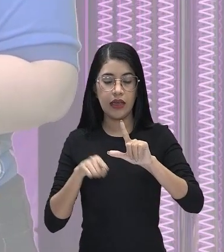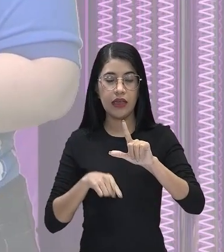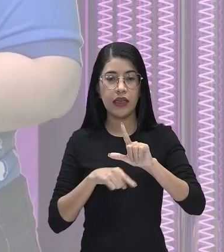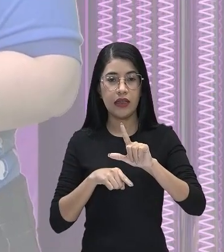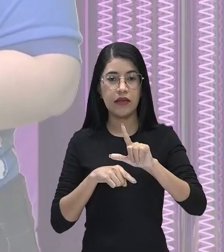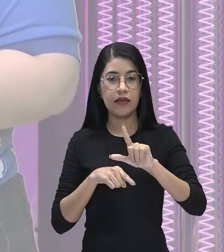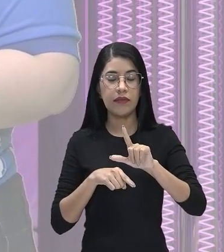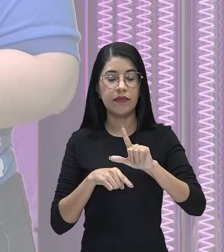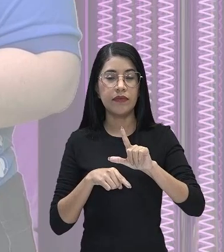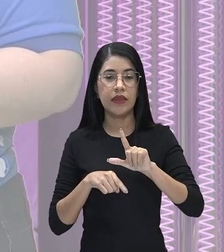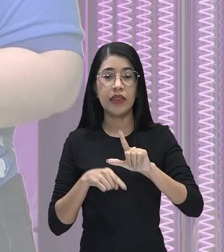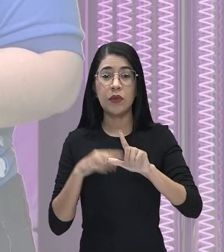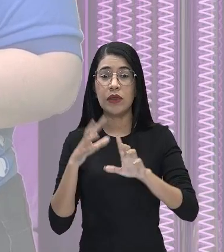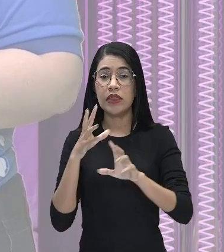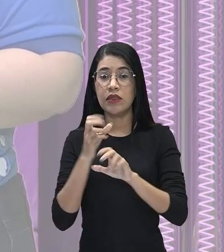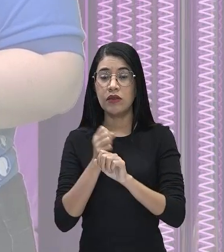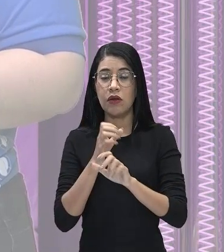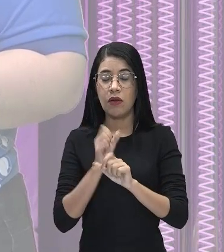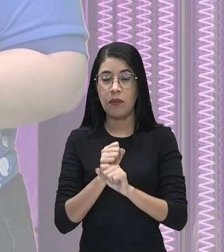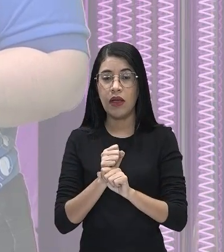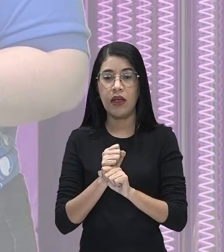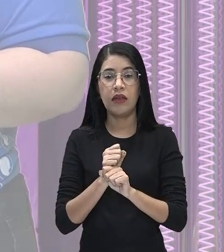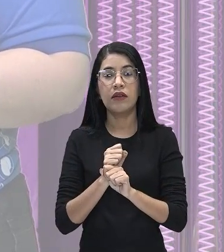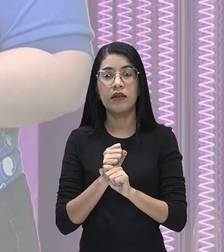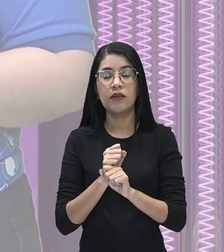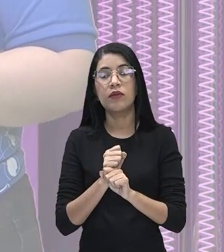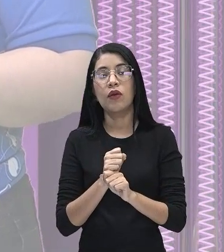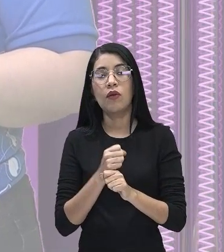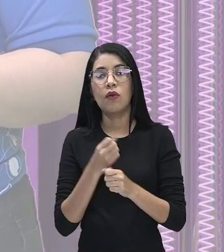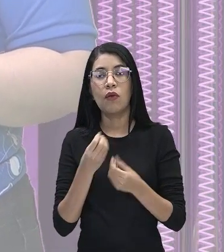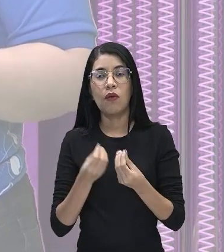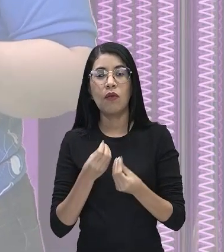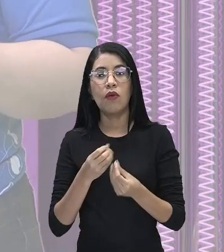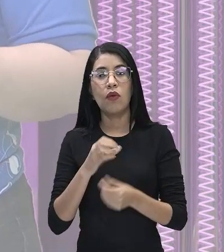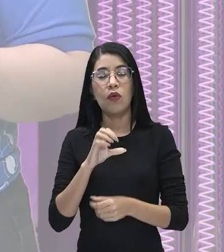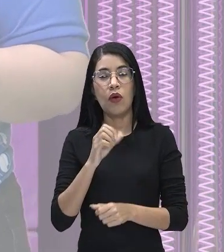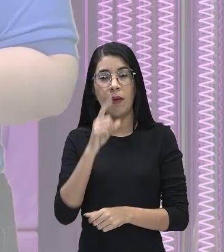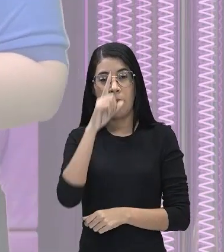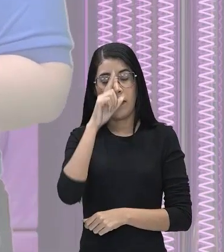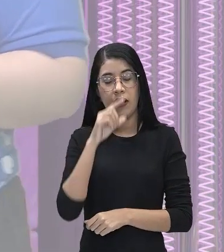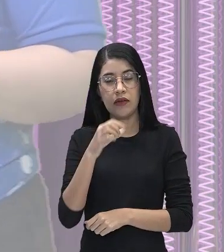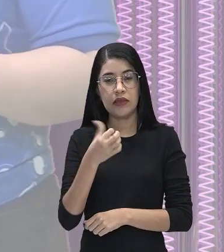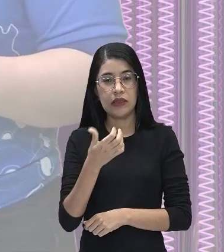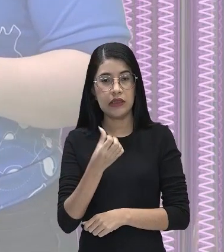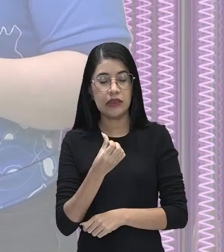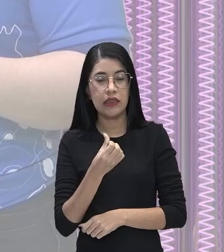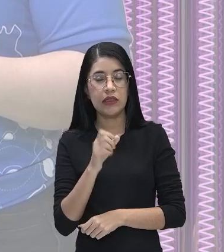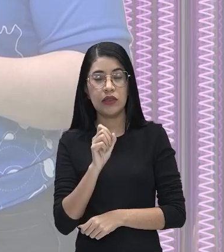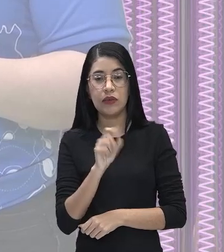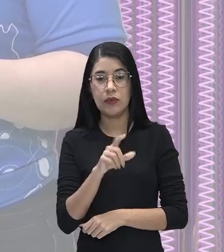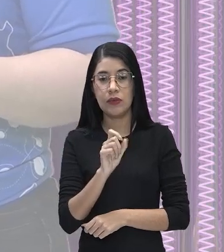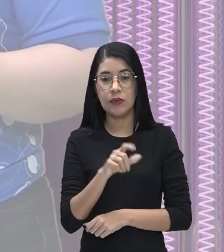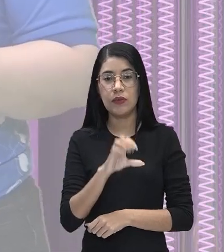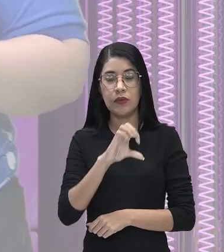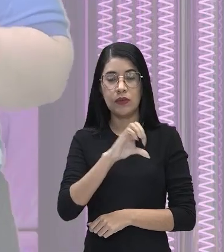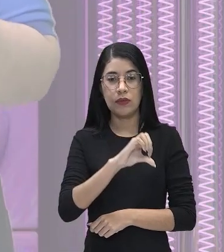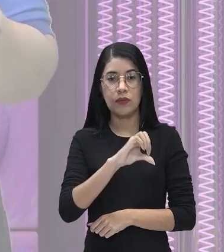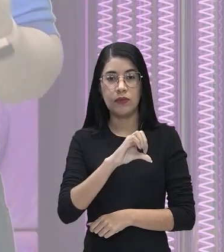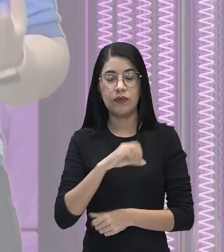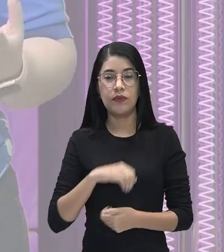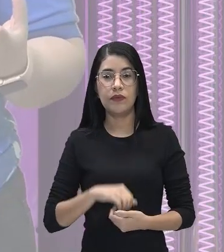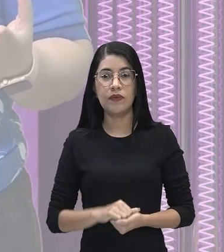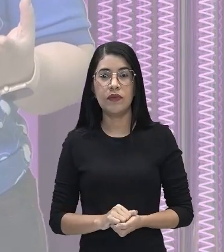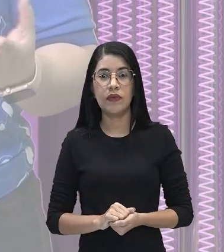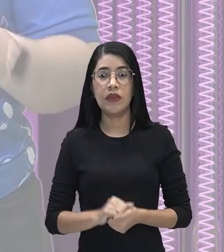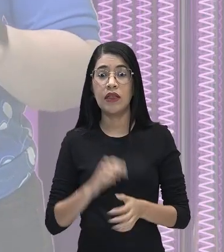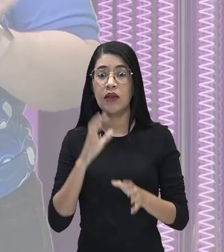eu fizer a soma desses quadradinhos aqui, ó, o quadrado amarelo tem 16 e o quadrado azul tem 9. Se eu fizer